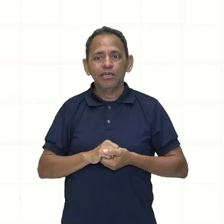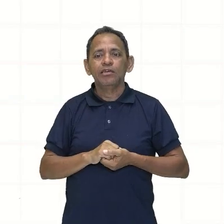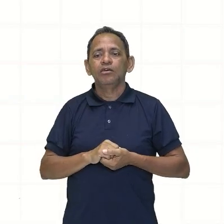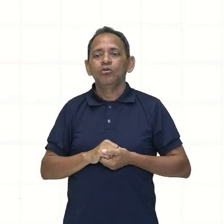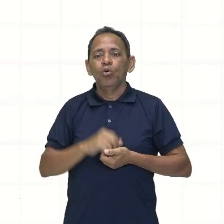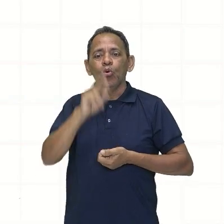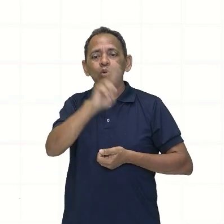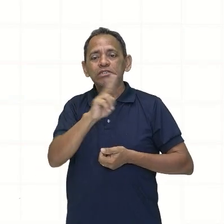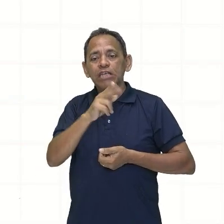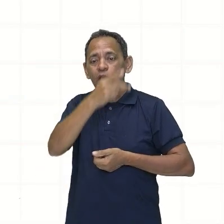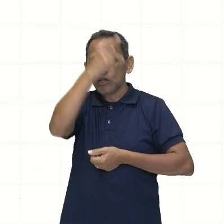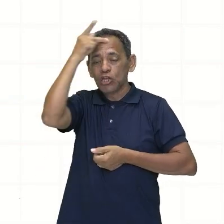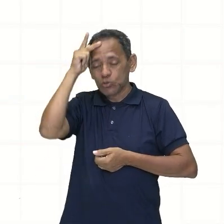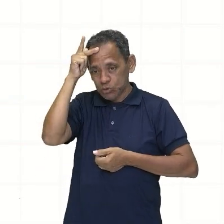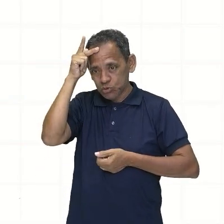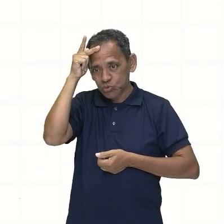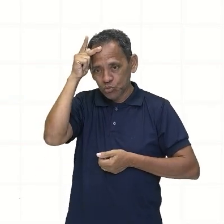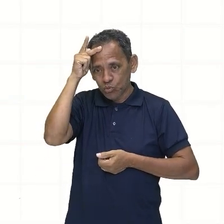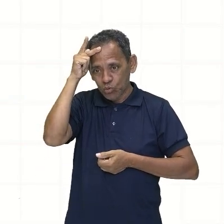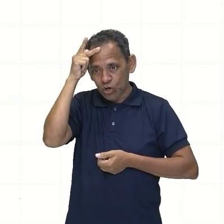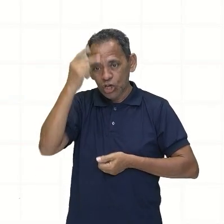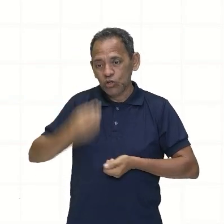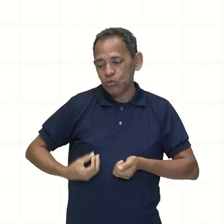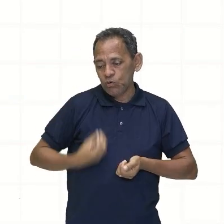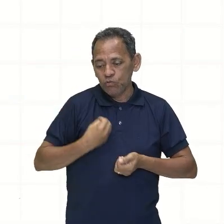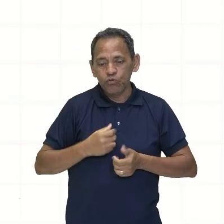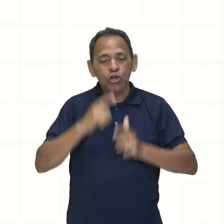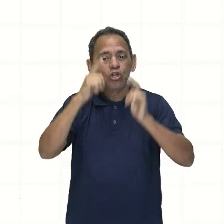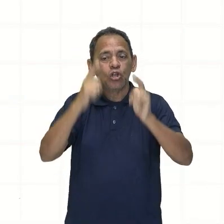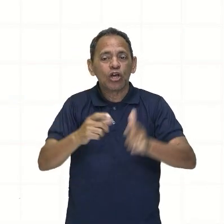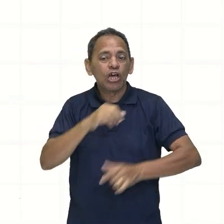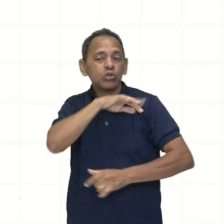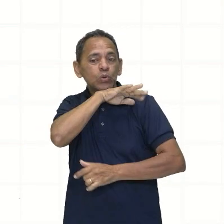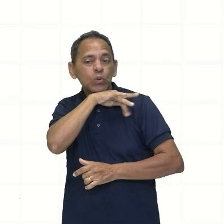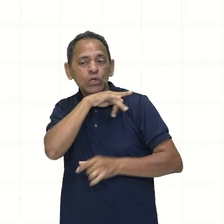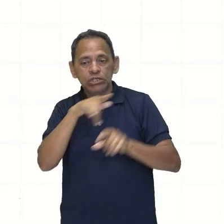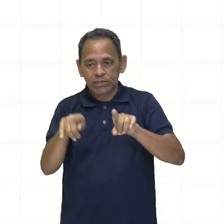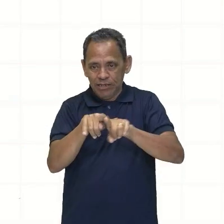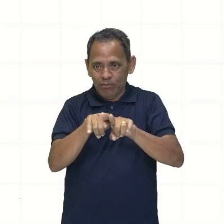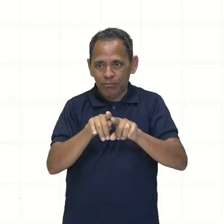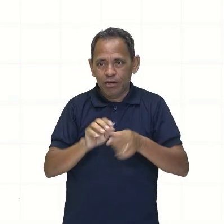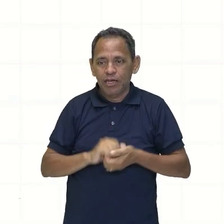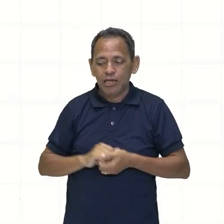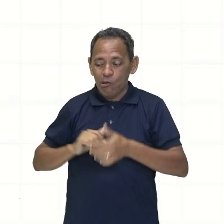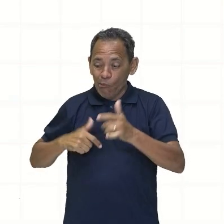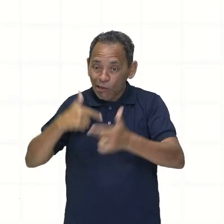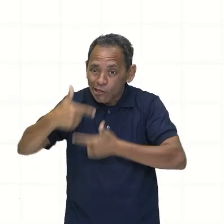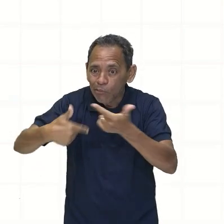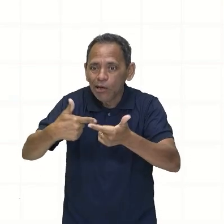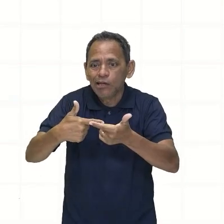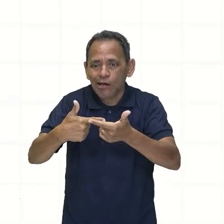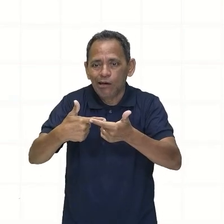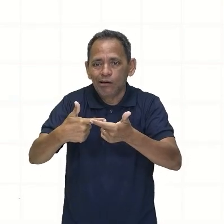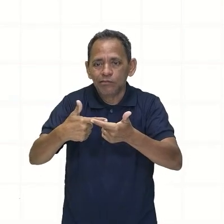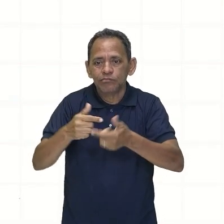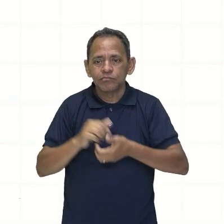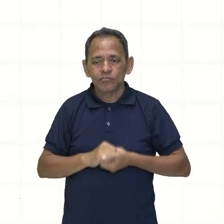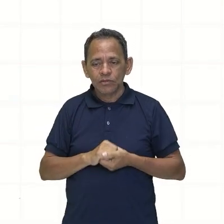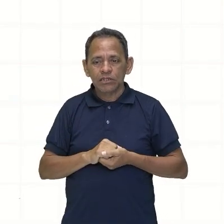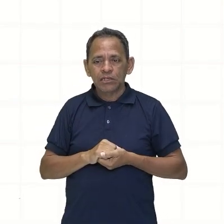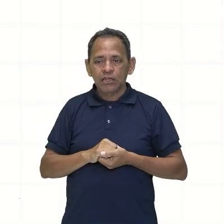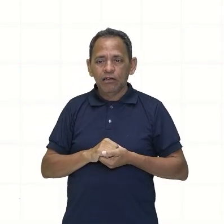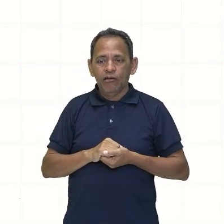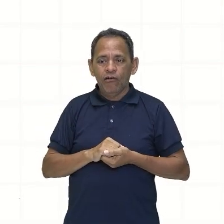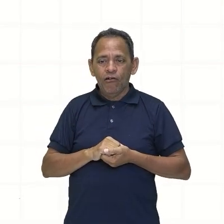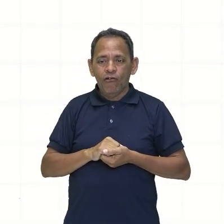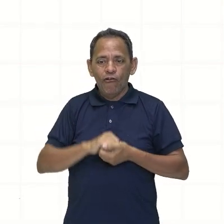em condições, muitas das vezes ali, condições precárias, né? Nesses navios trazidos aqui para o Brasil. Muitos, inclusive,